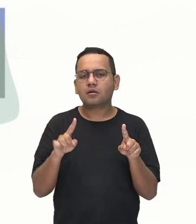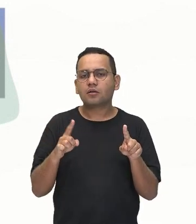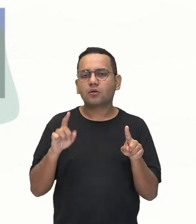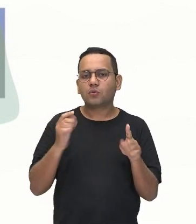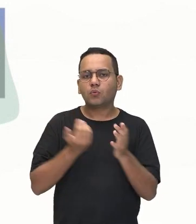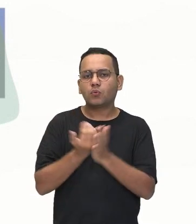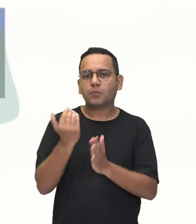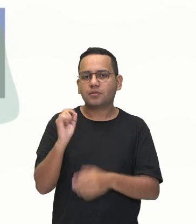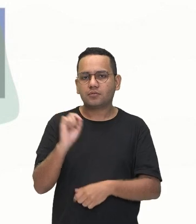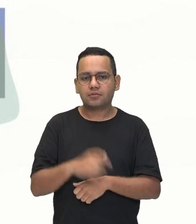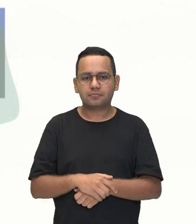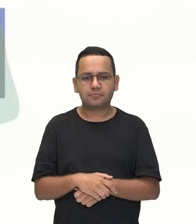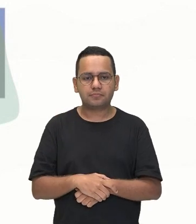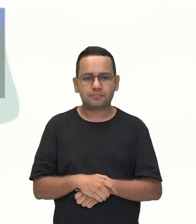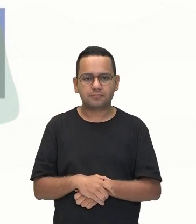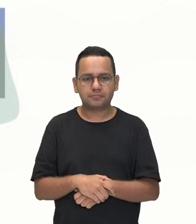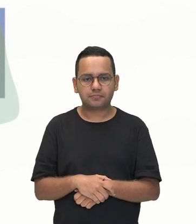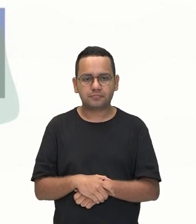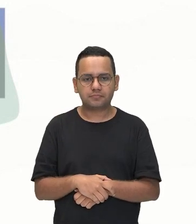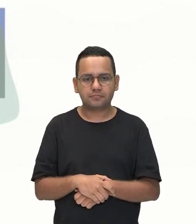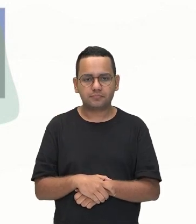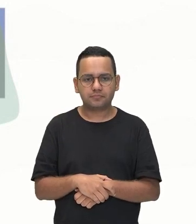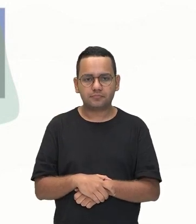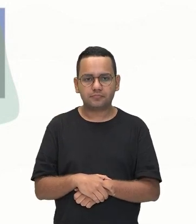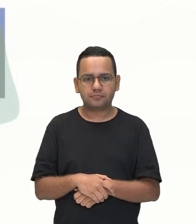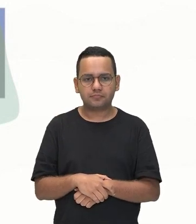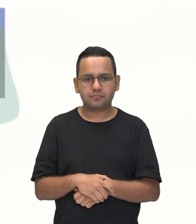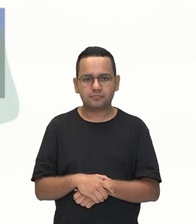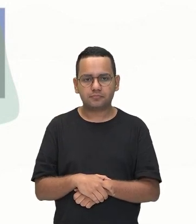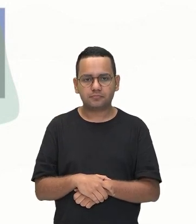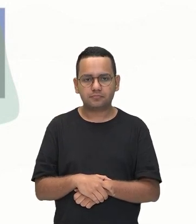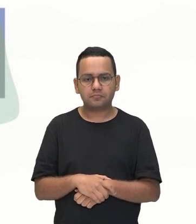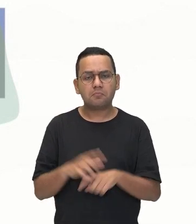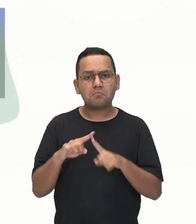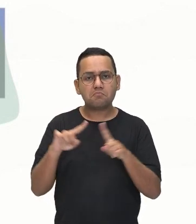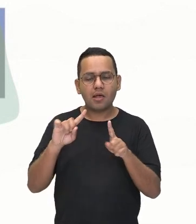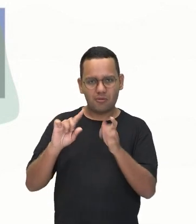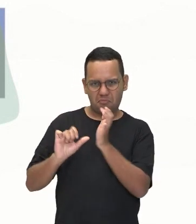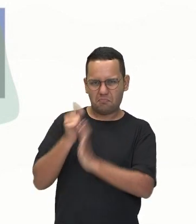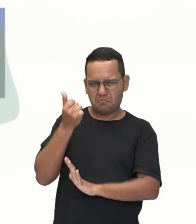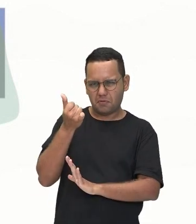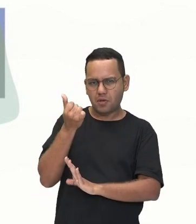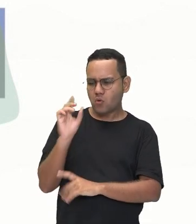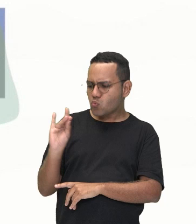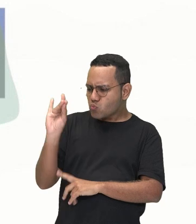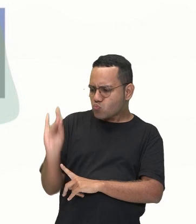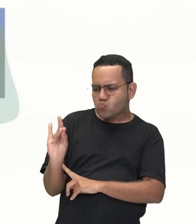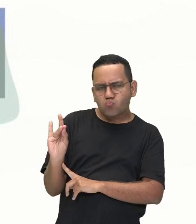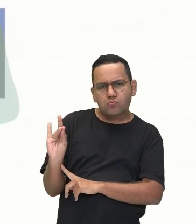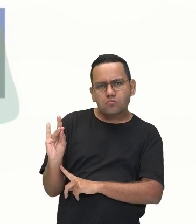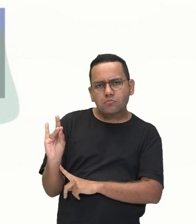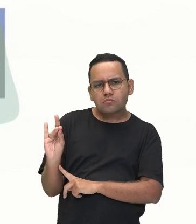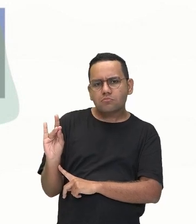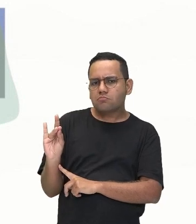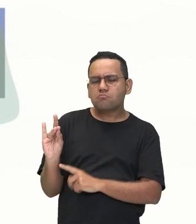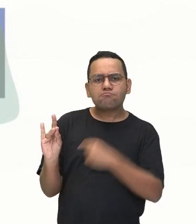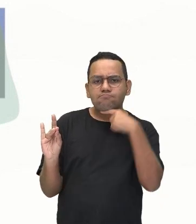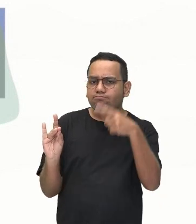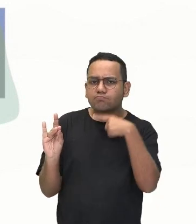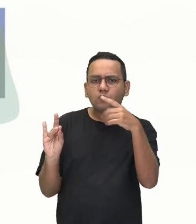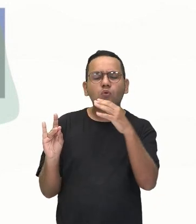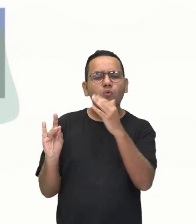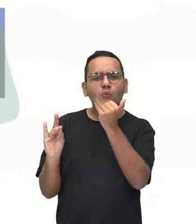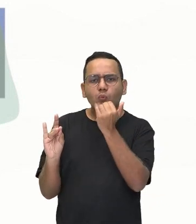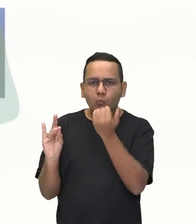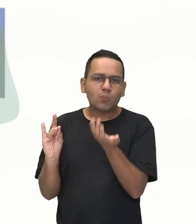essas girafas, elas tinham um ancestral de pescoço curto e elas não conseguiam se alimentar direito. Aquelas